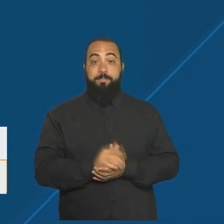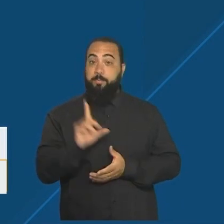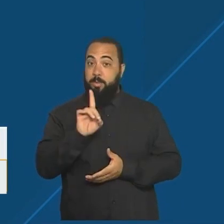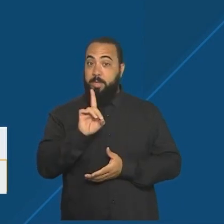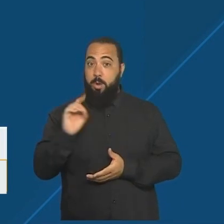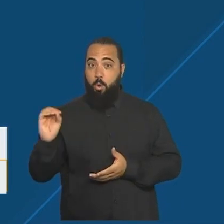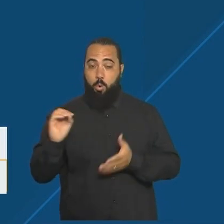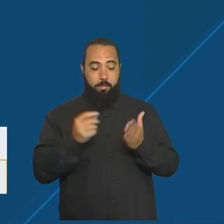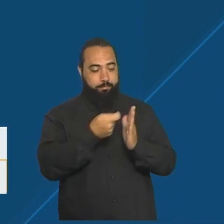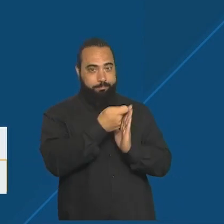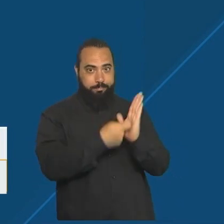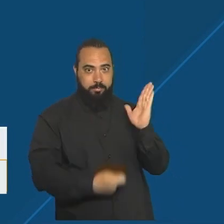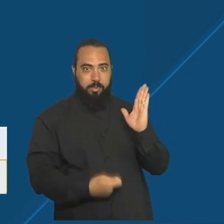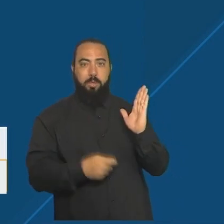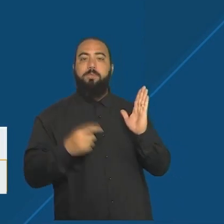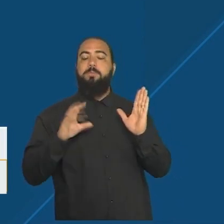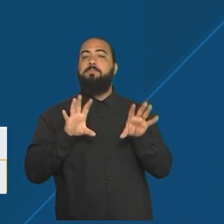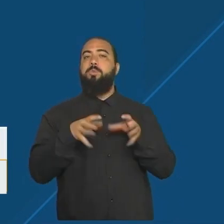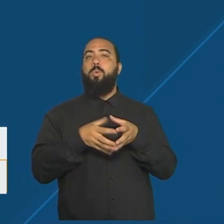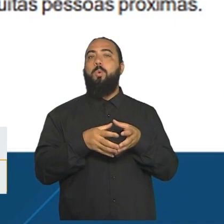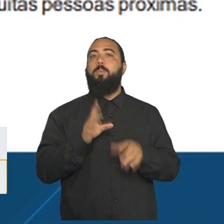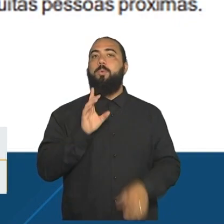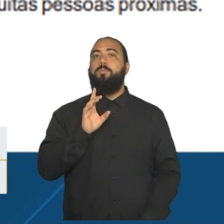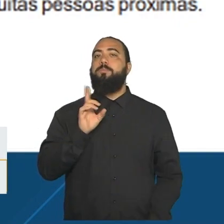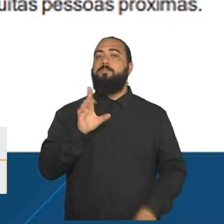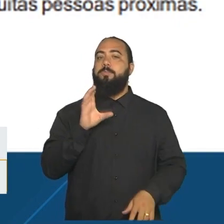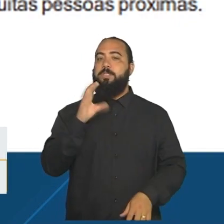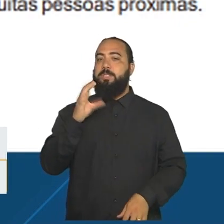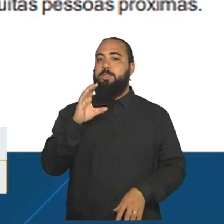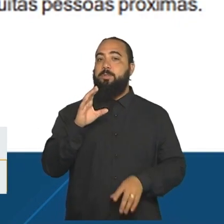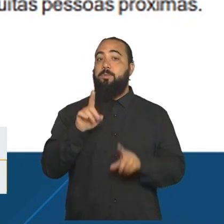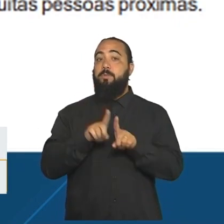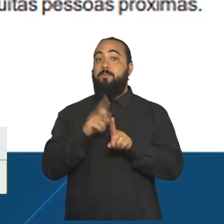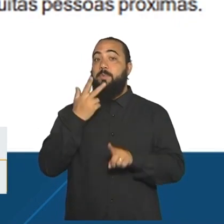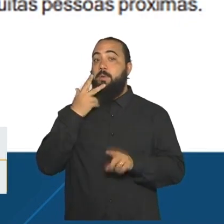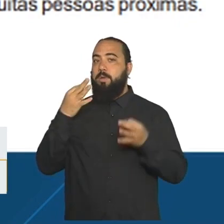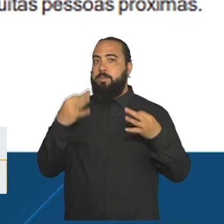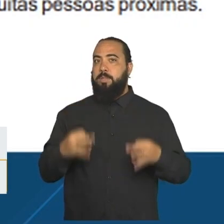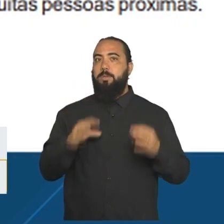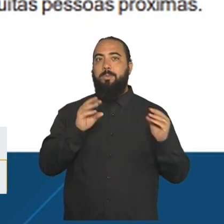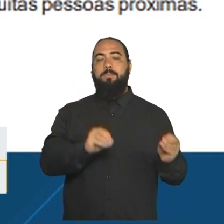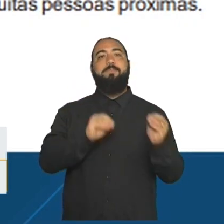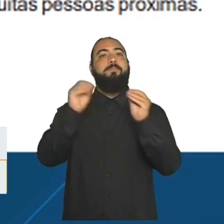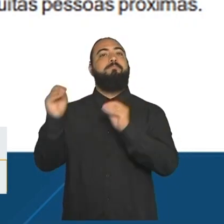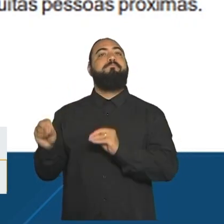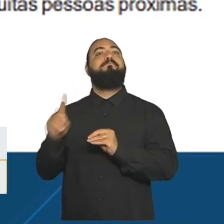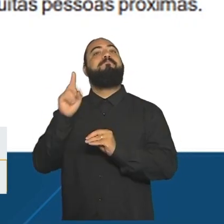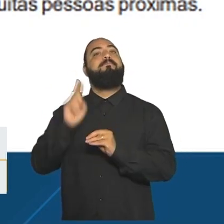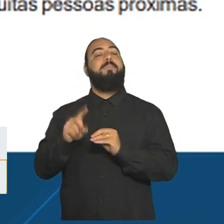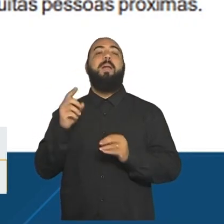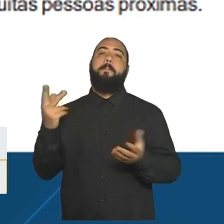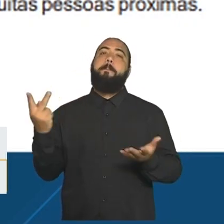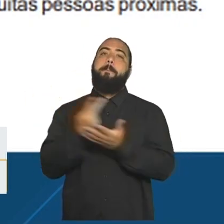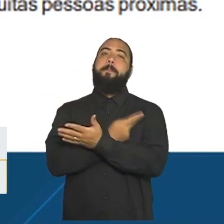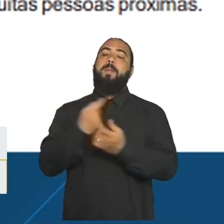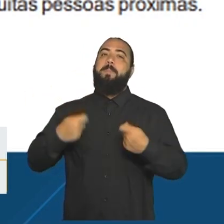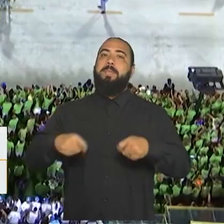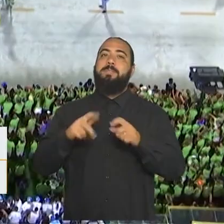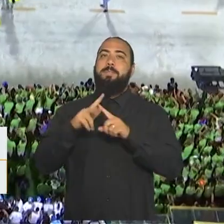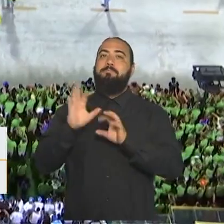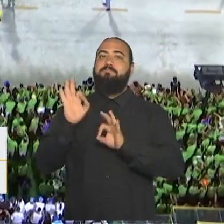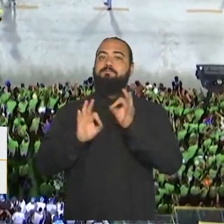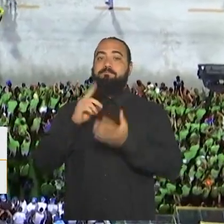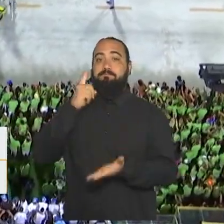os representantes do Comitê Científico da Prefeitura afirmam que o adiamento do carnaval foi uma medida inevitável e acertada.